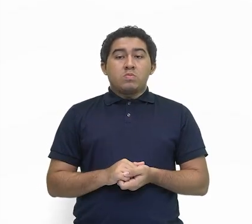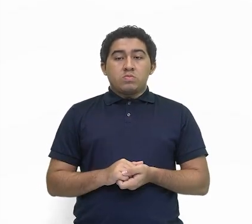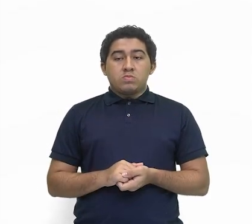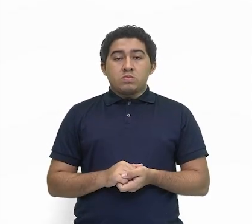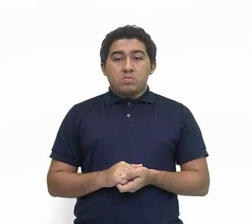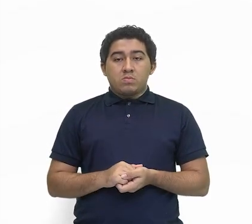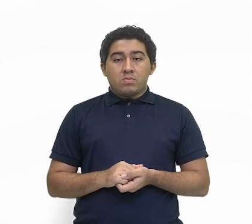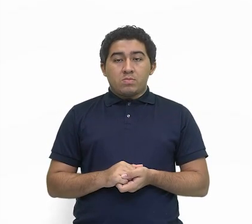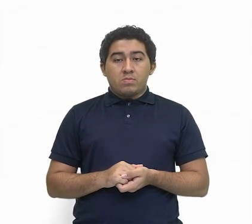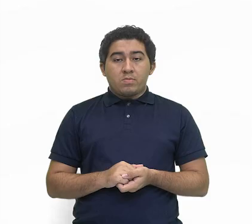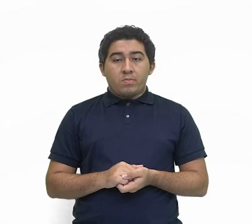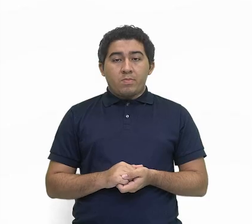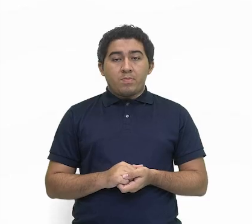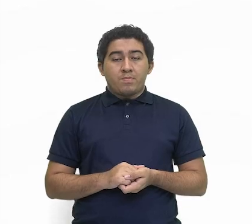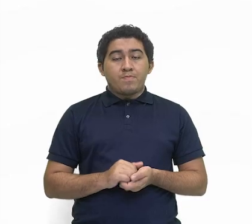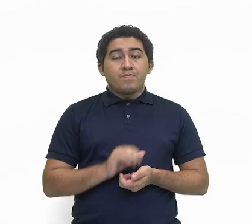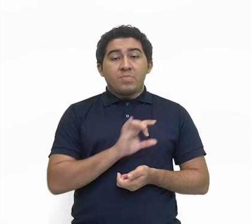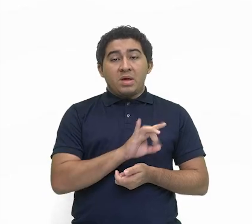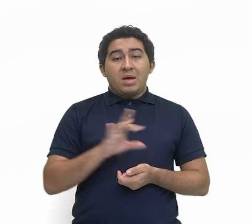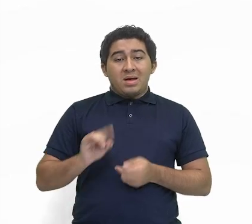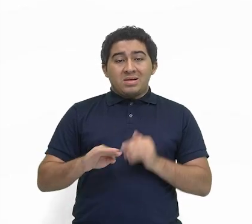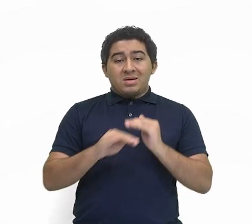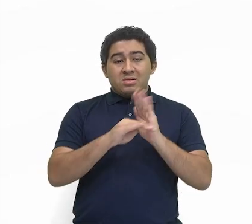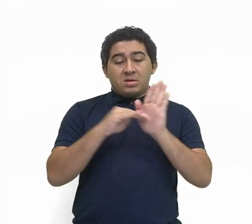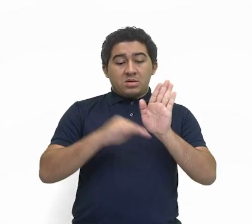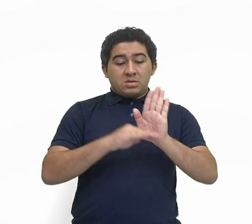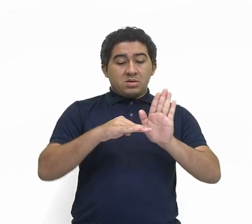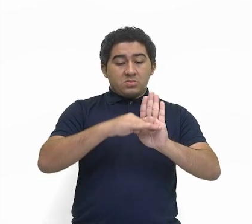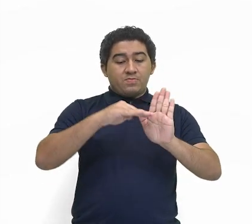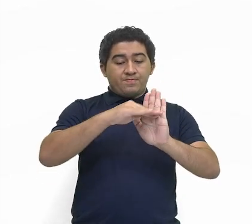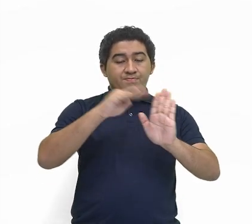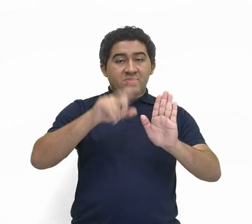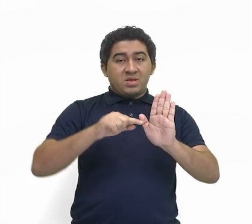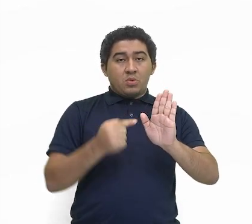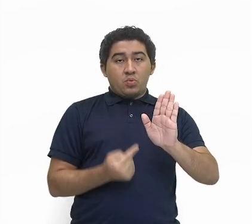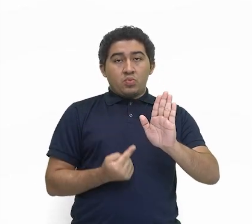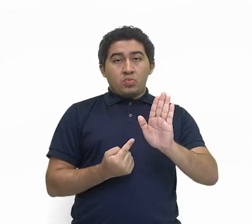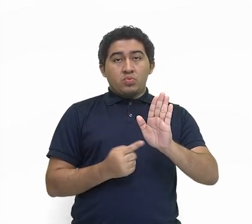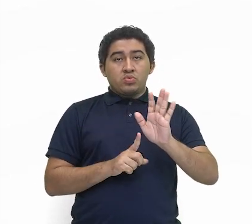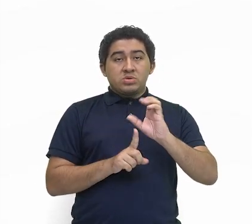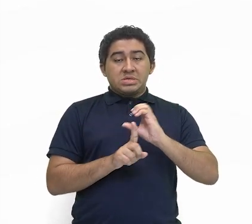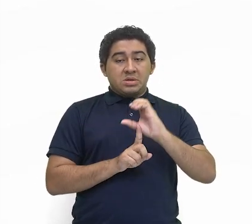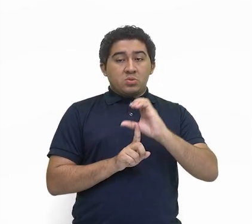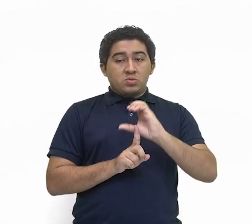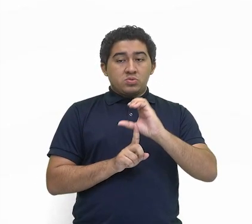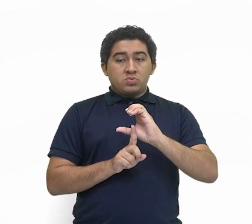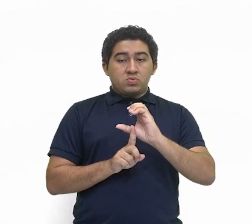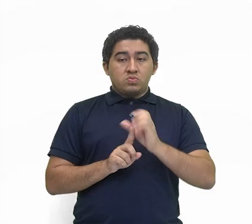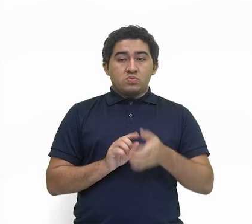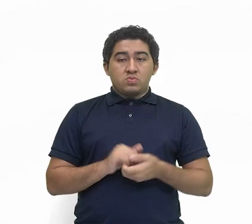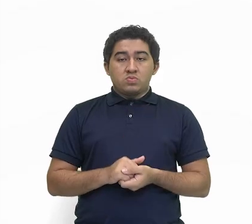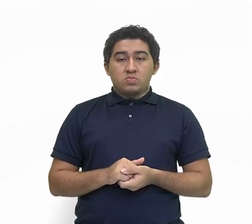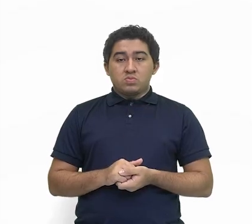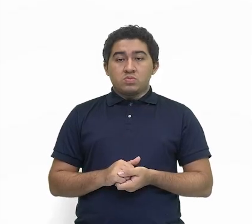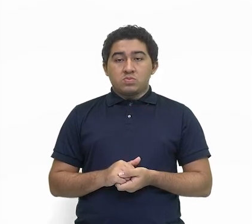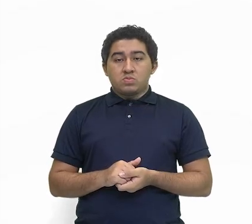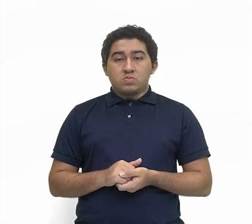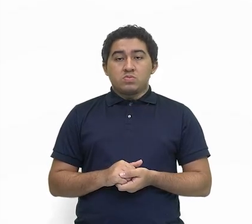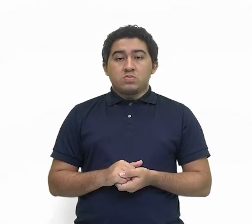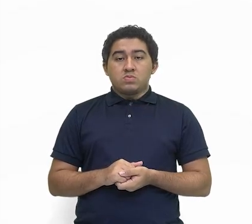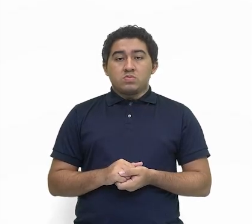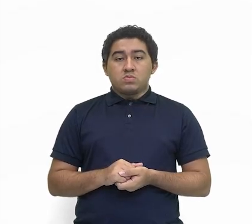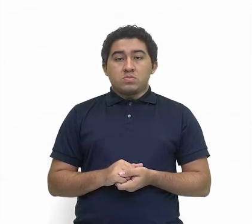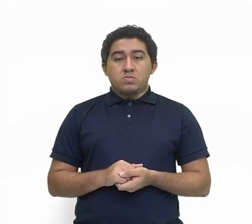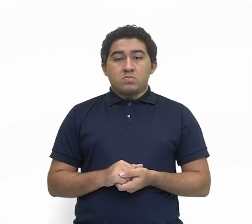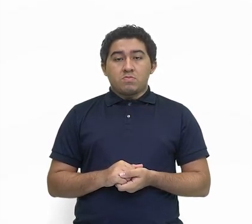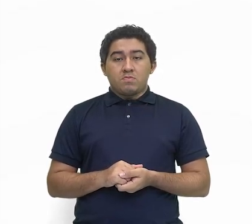meio. Cada tracinho que ficou no meio vale 1 grau Celsius. Cada tracinho aí do